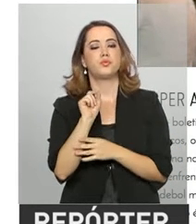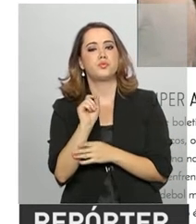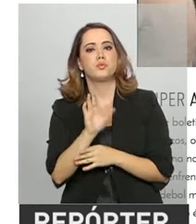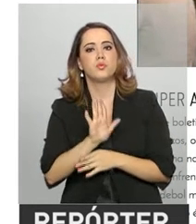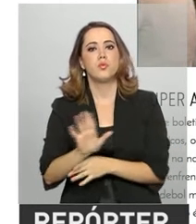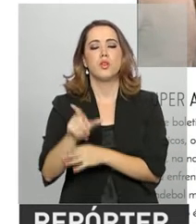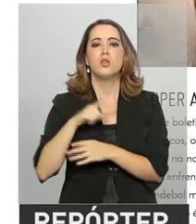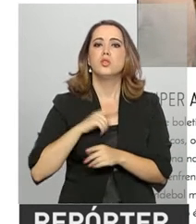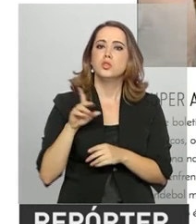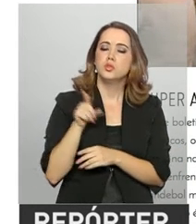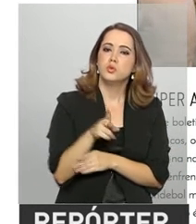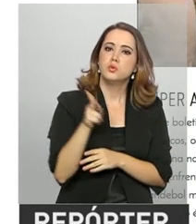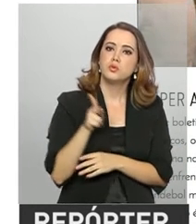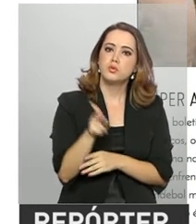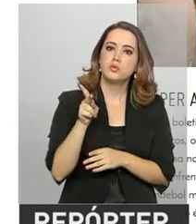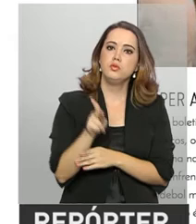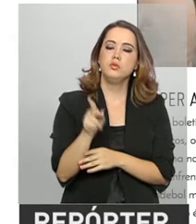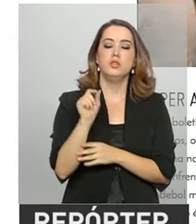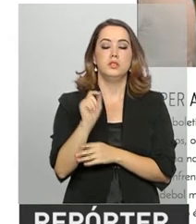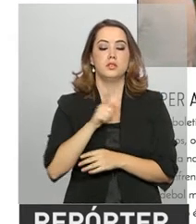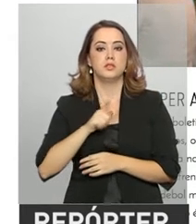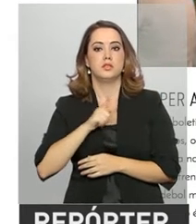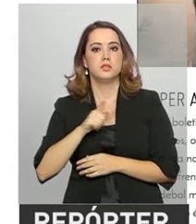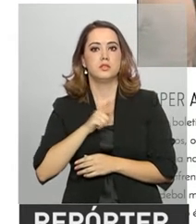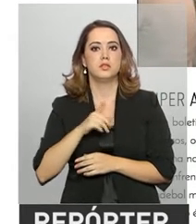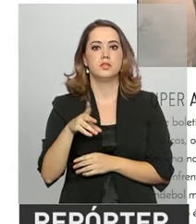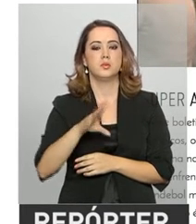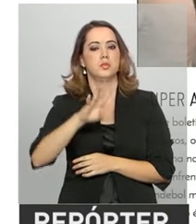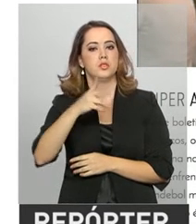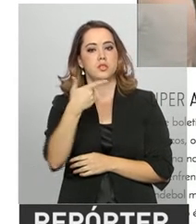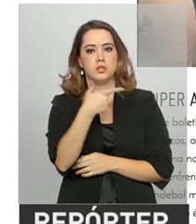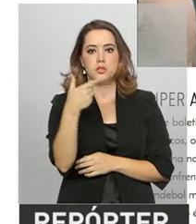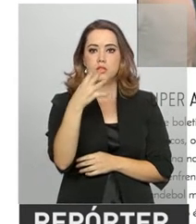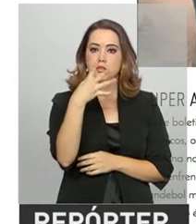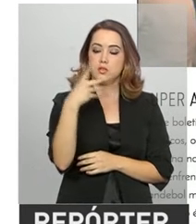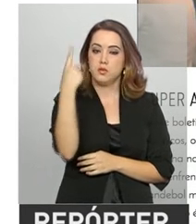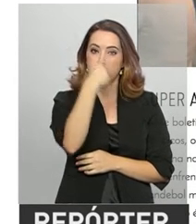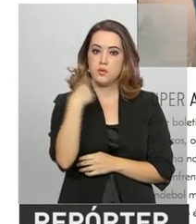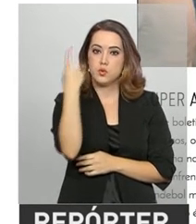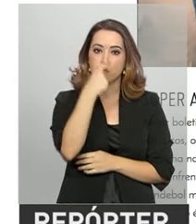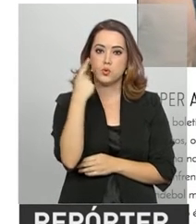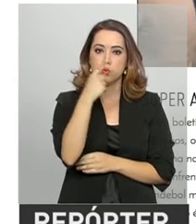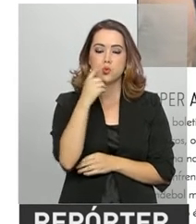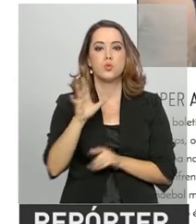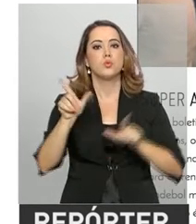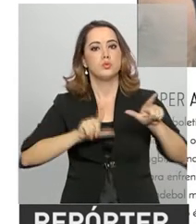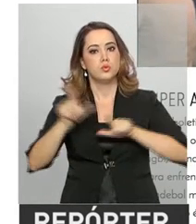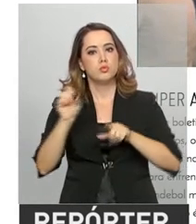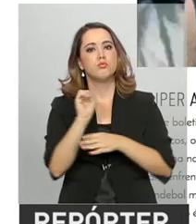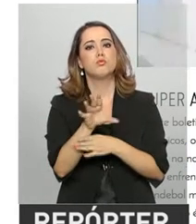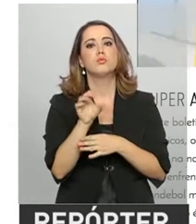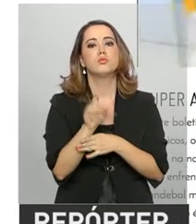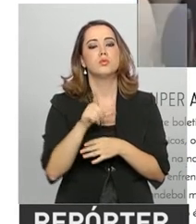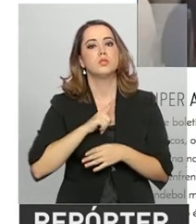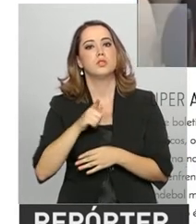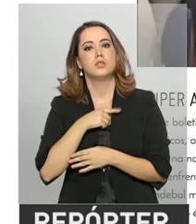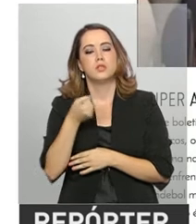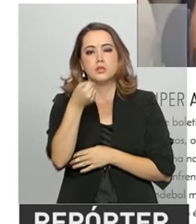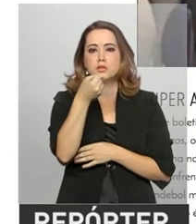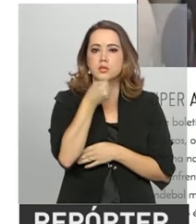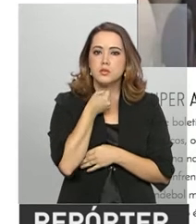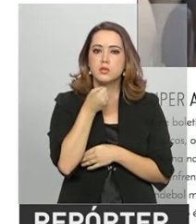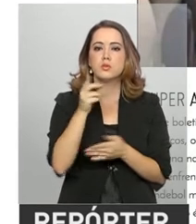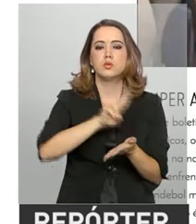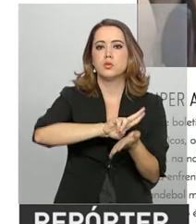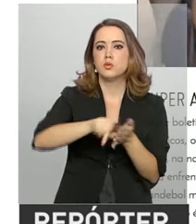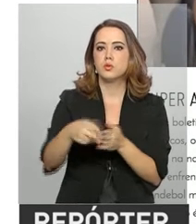ela está disponível 24 horas com transmissão de dados em tempo real. Além de Libras, ela também oferece locução e